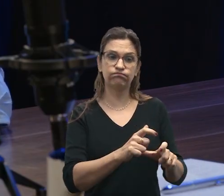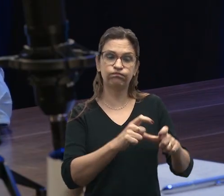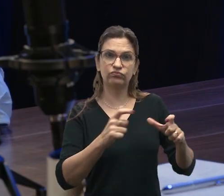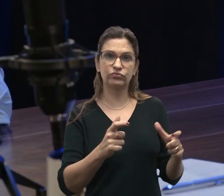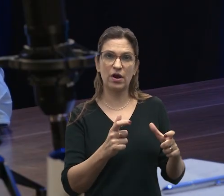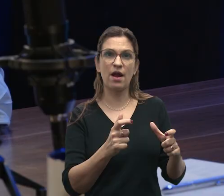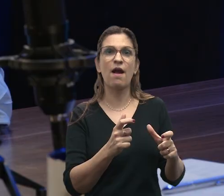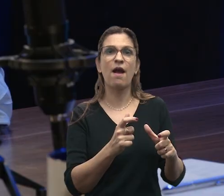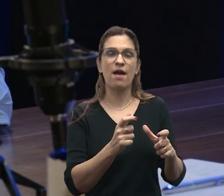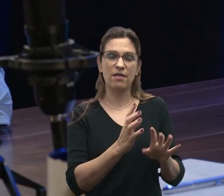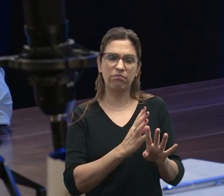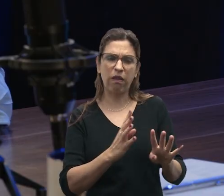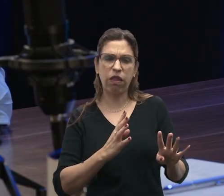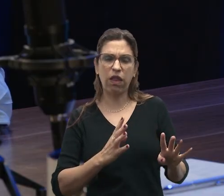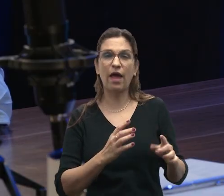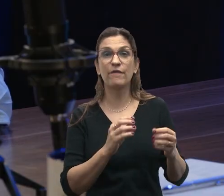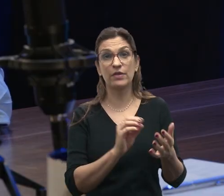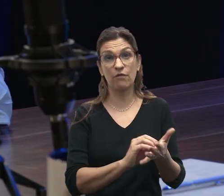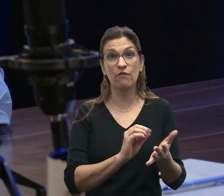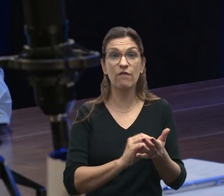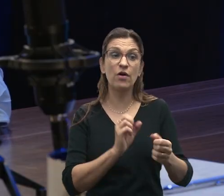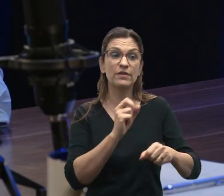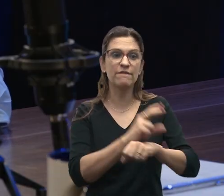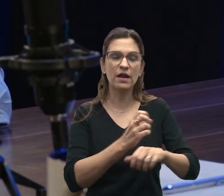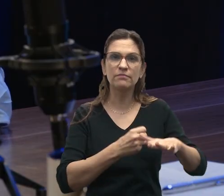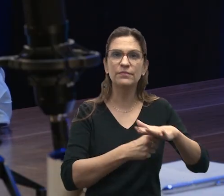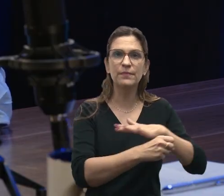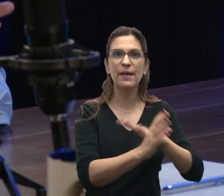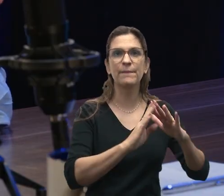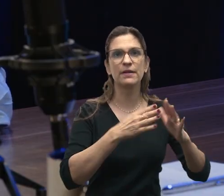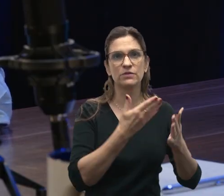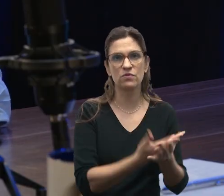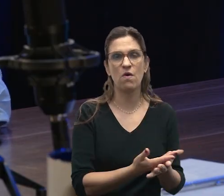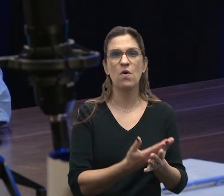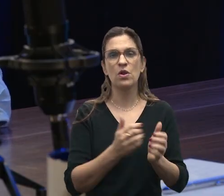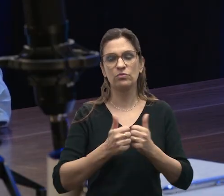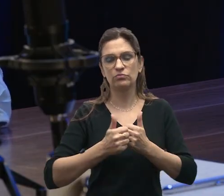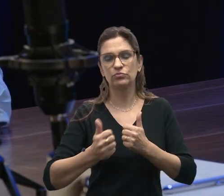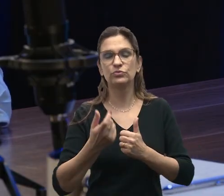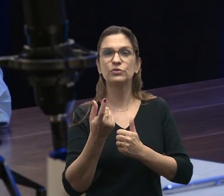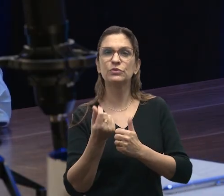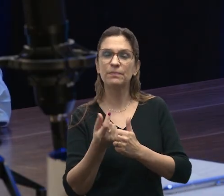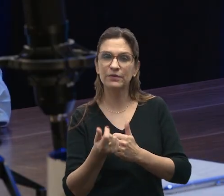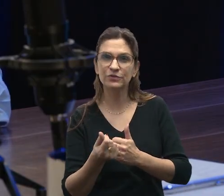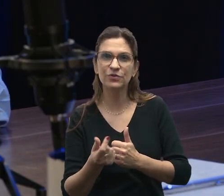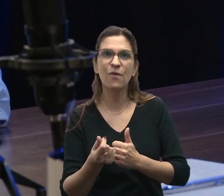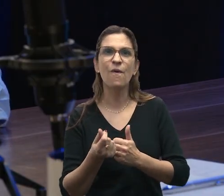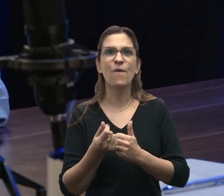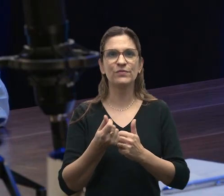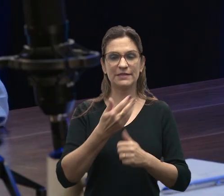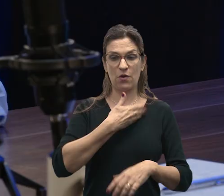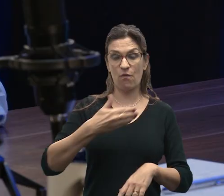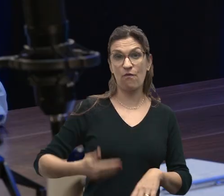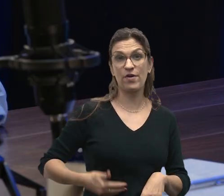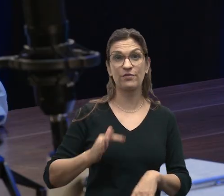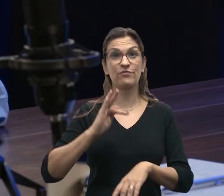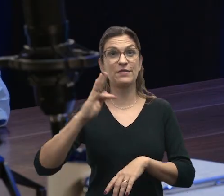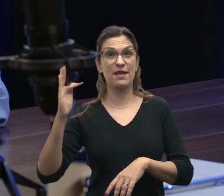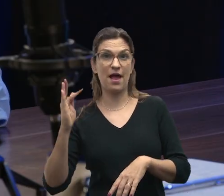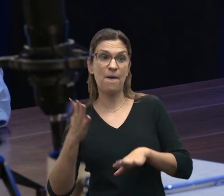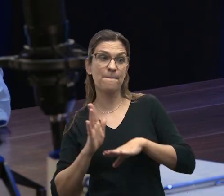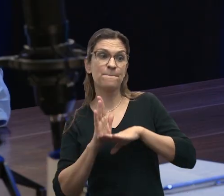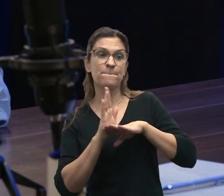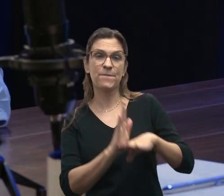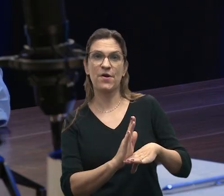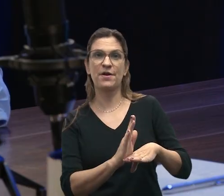FNDE, a concluir essas obras. O Tribunal de Contas também ajudou, vamos dizer, fazendo uma resolução que passa um pano no que